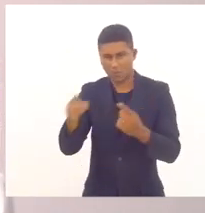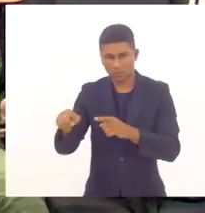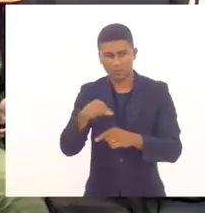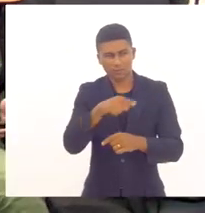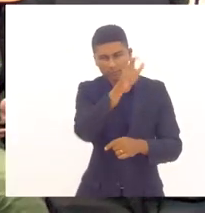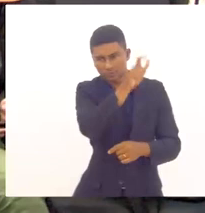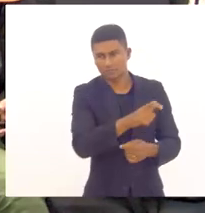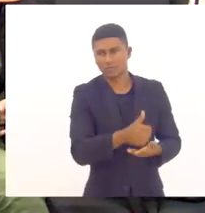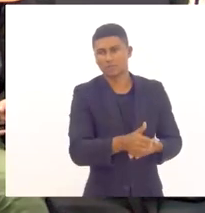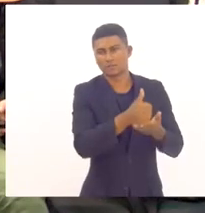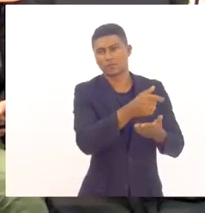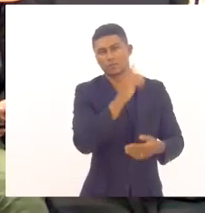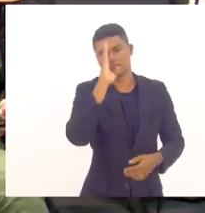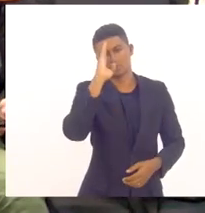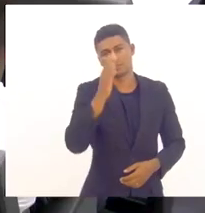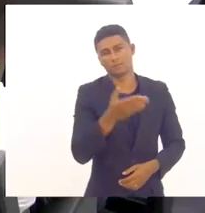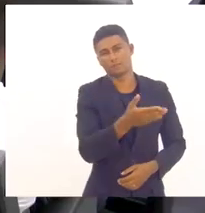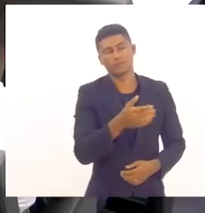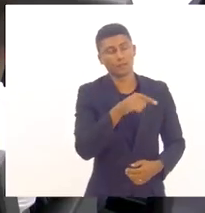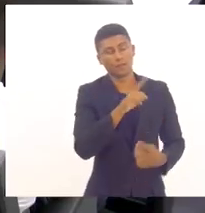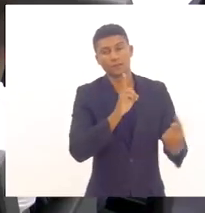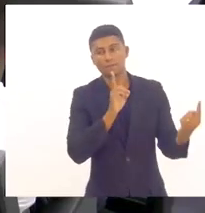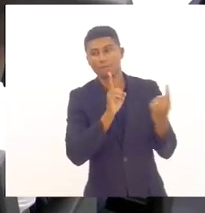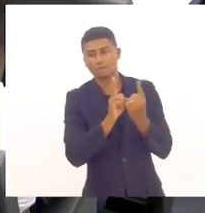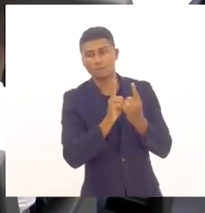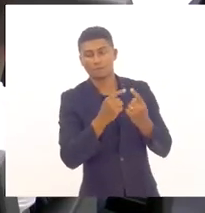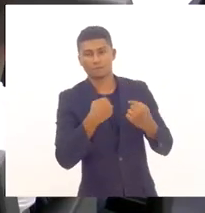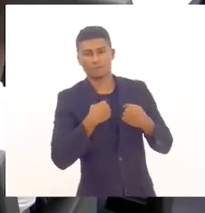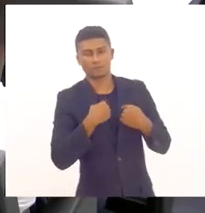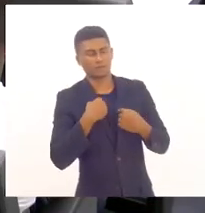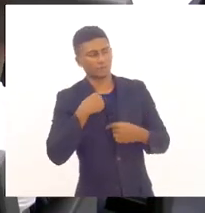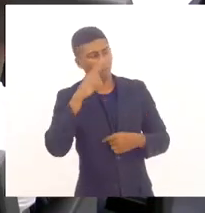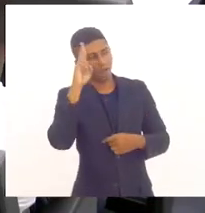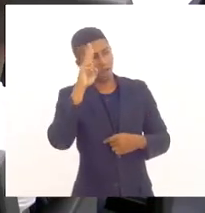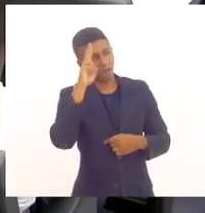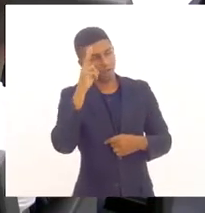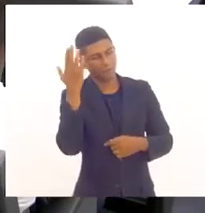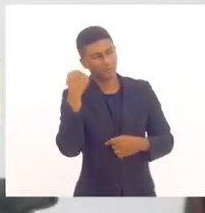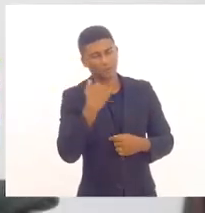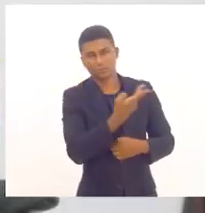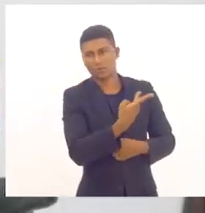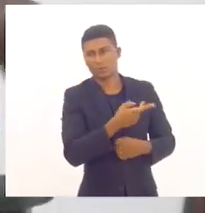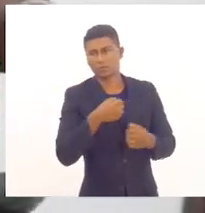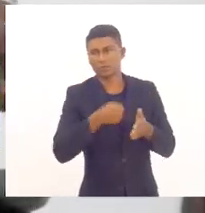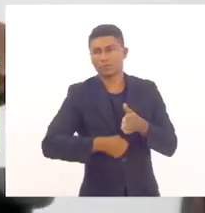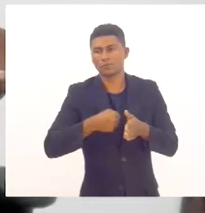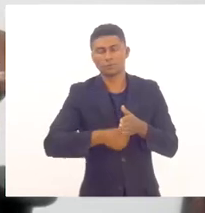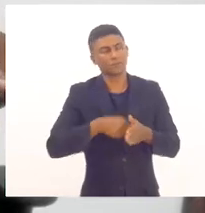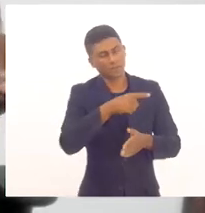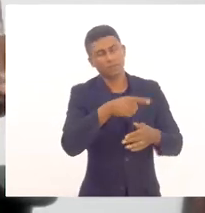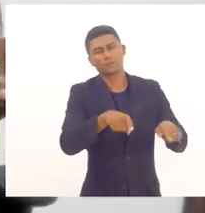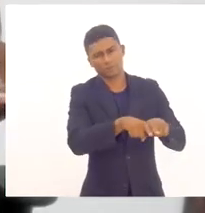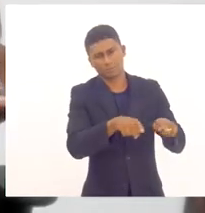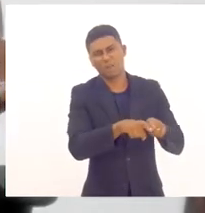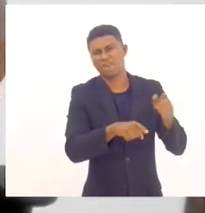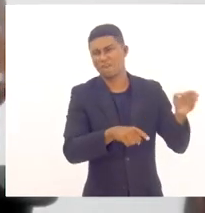É, tanto que ela veio falar aqui comigo, meu coração bateu, porque a gente se lembra das lutas, né? E essas lutas, ela participou de muito.